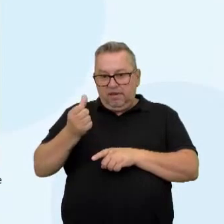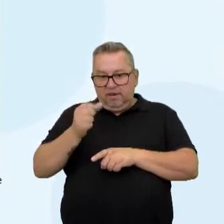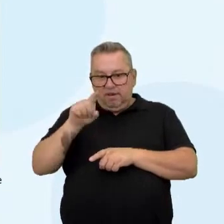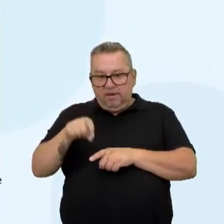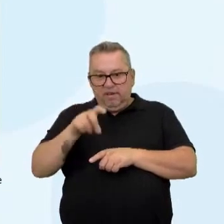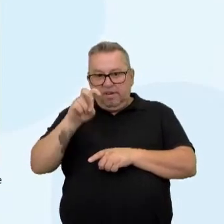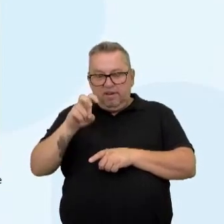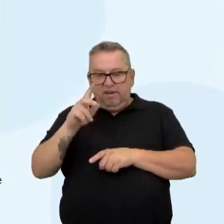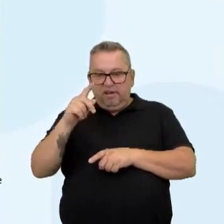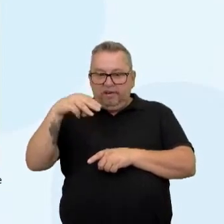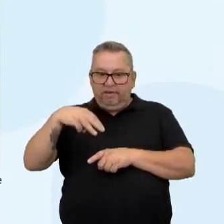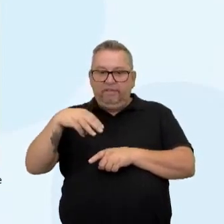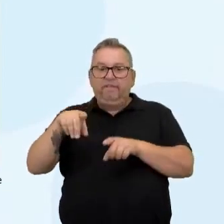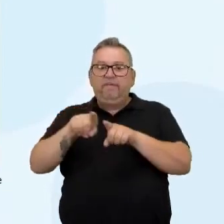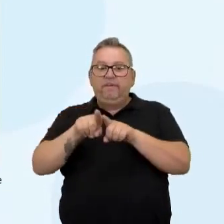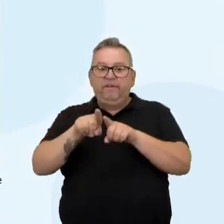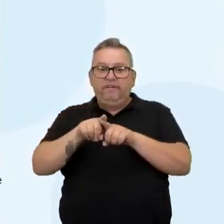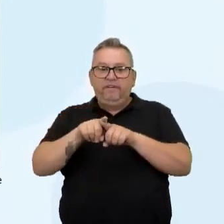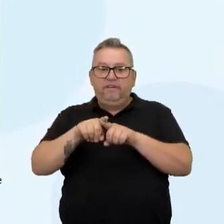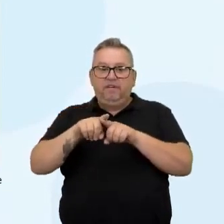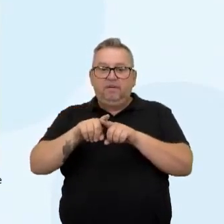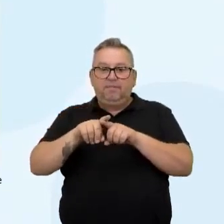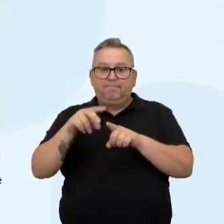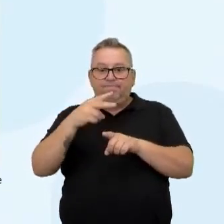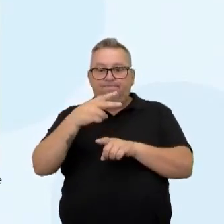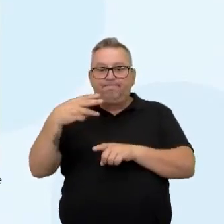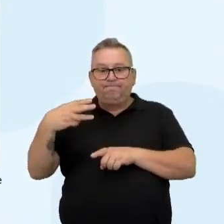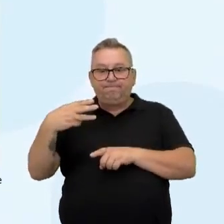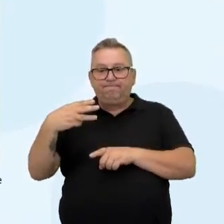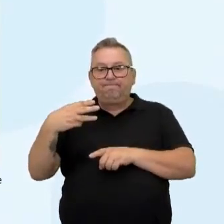por quilômetro quadrado, indo para